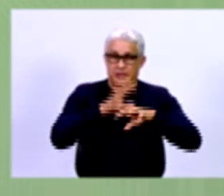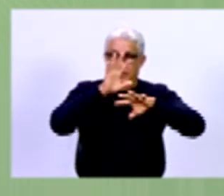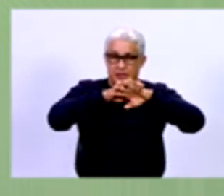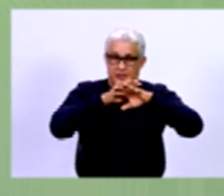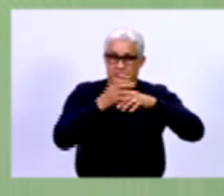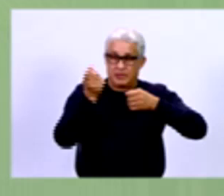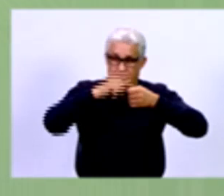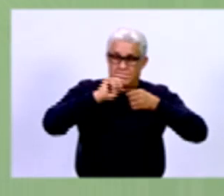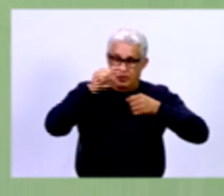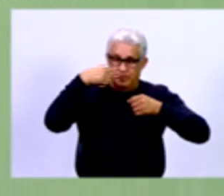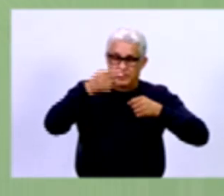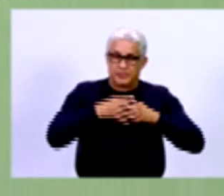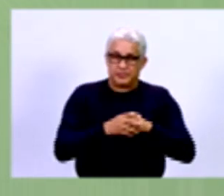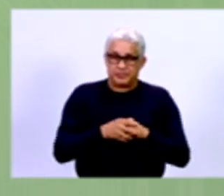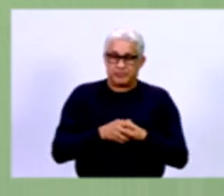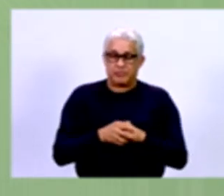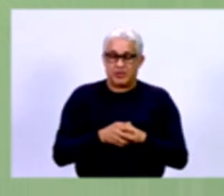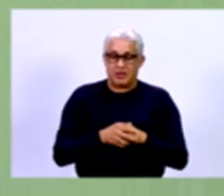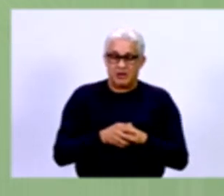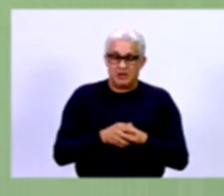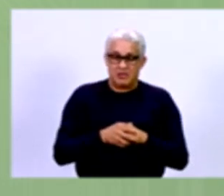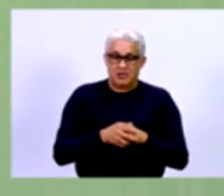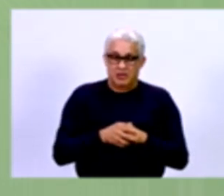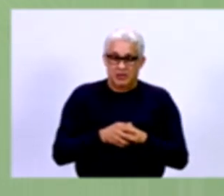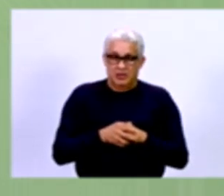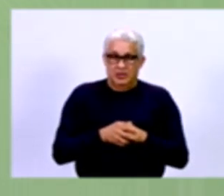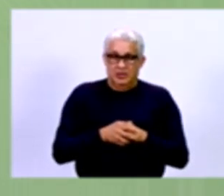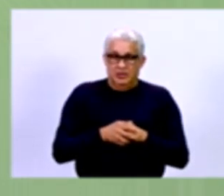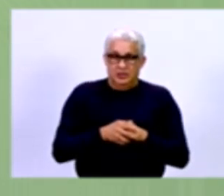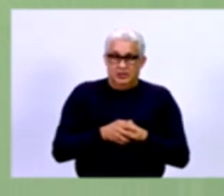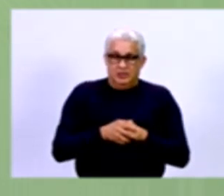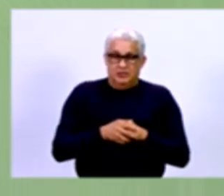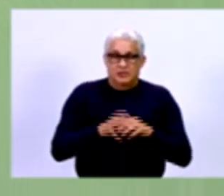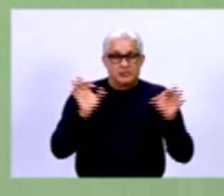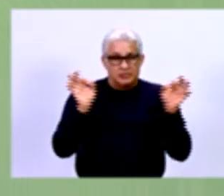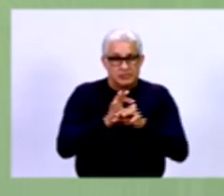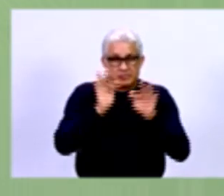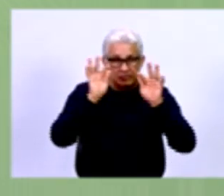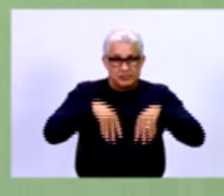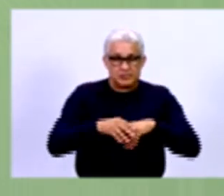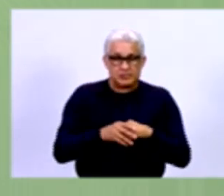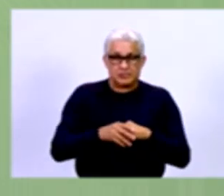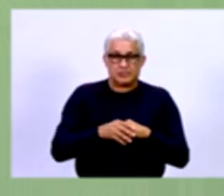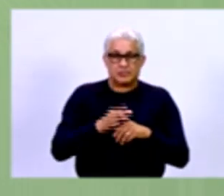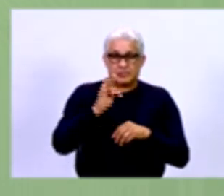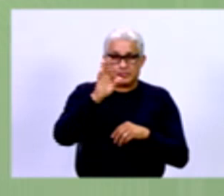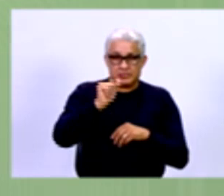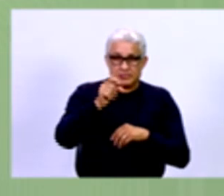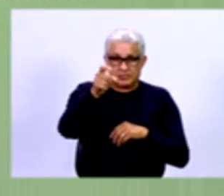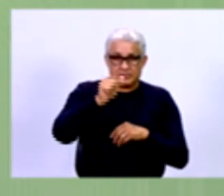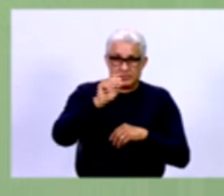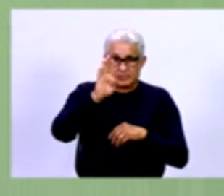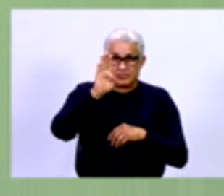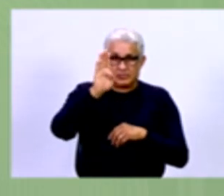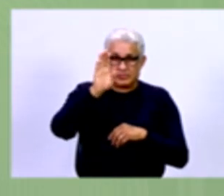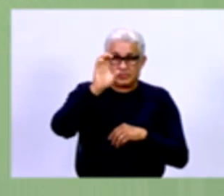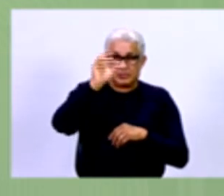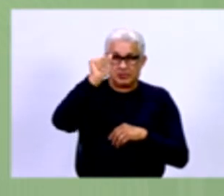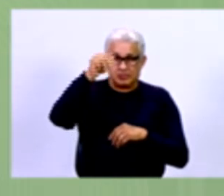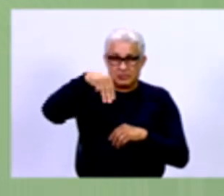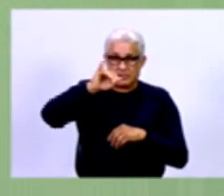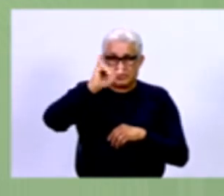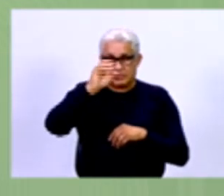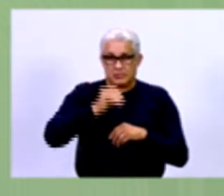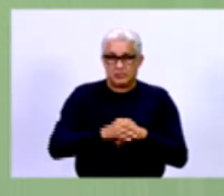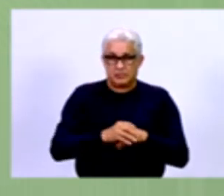retorna a ela. Então, já caminhando para concluir, a taxa de câmbio influencia fortemente o comércio exterior. Em que